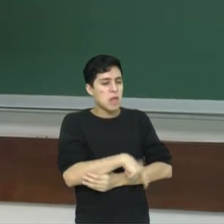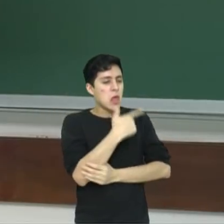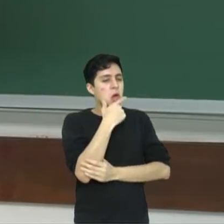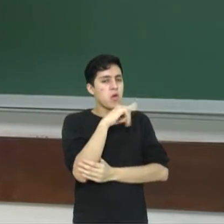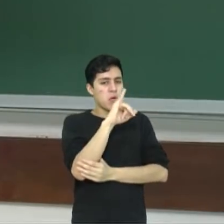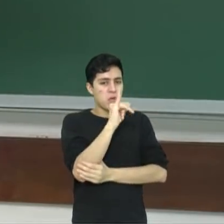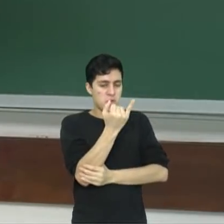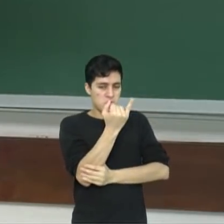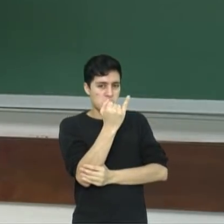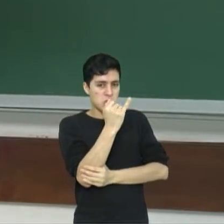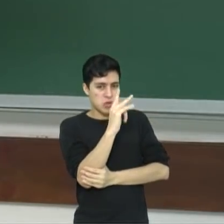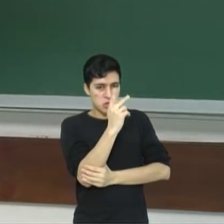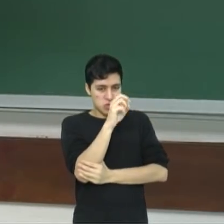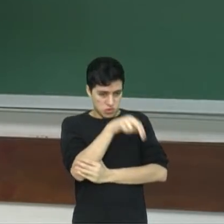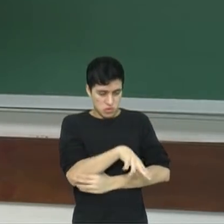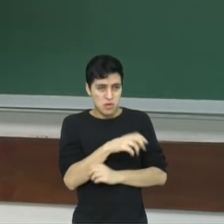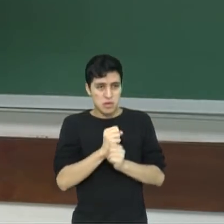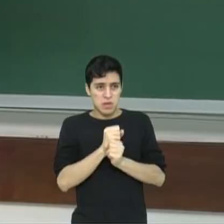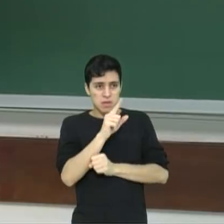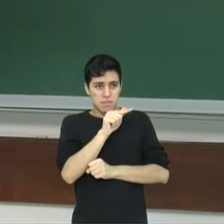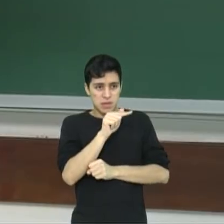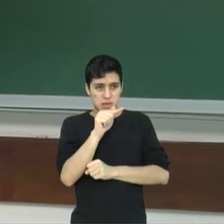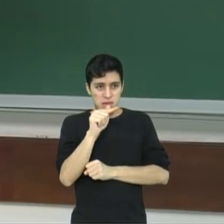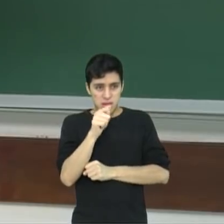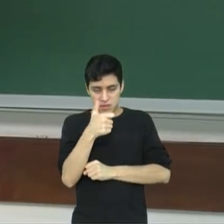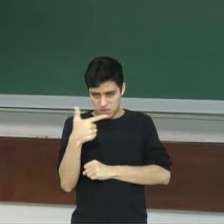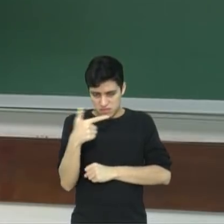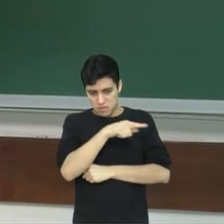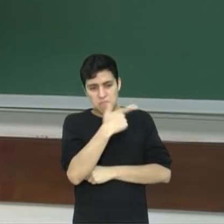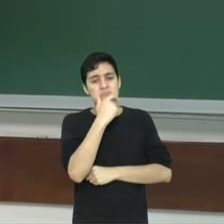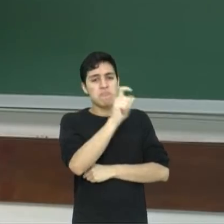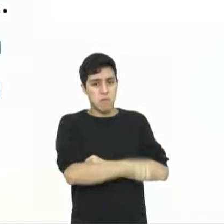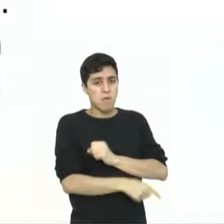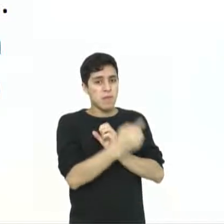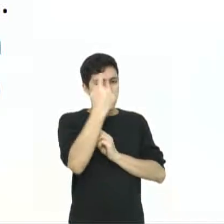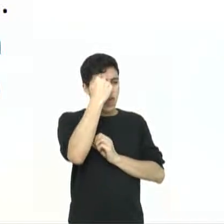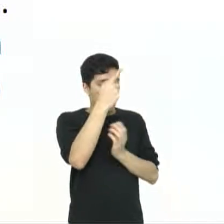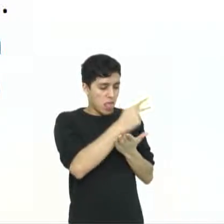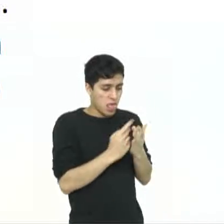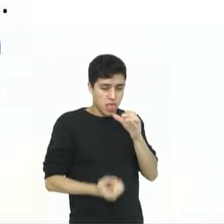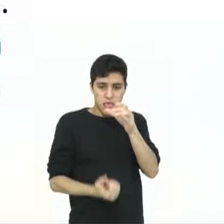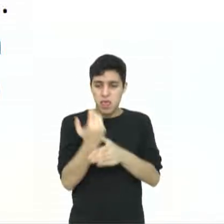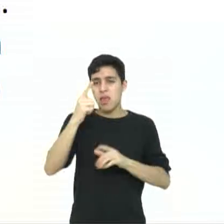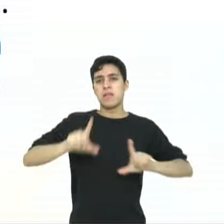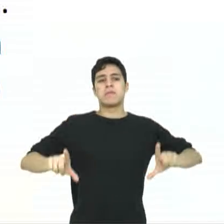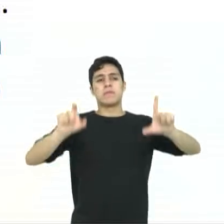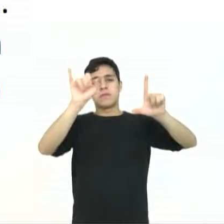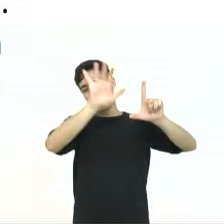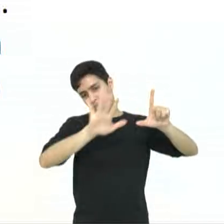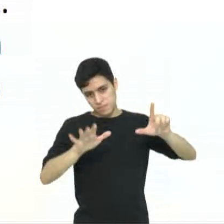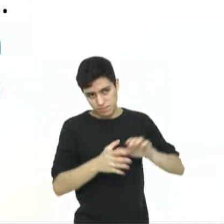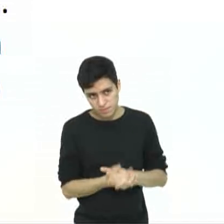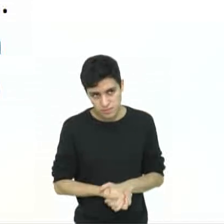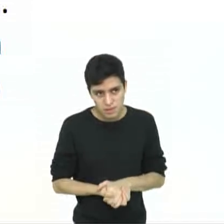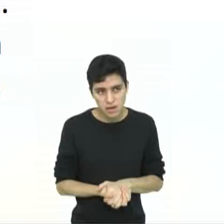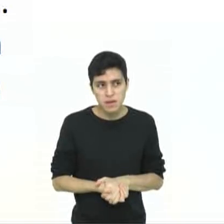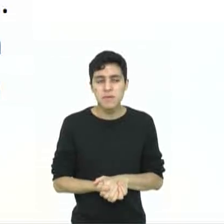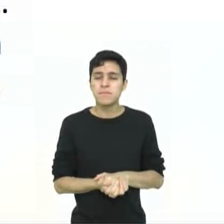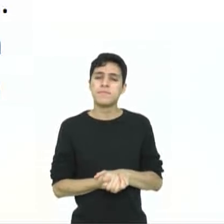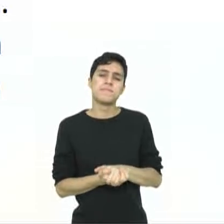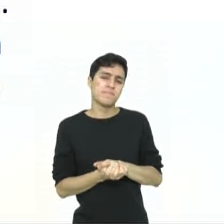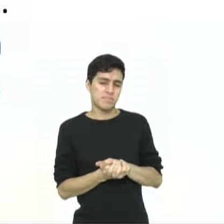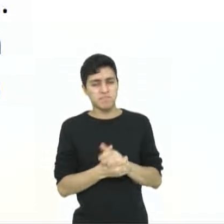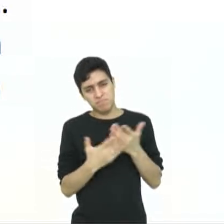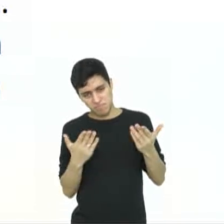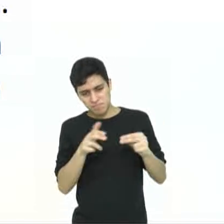John, em 1712, John Arbuthnot. Por isso, talvez, Arbuthnot. Talvez por isso